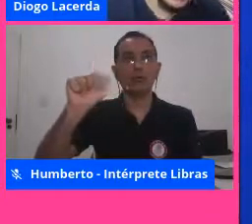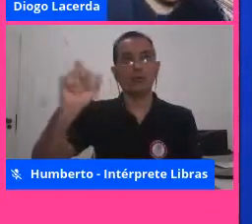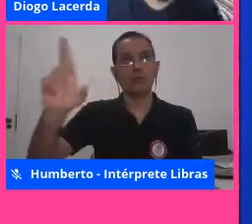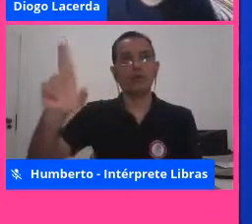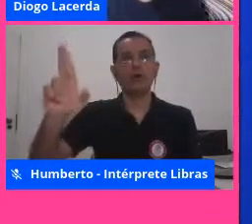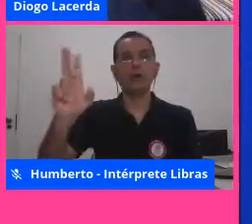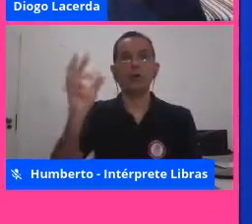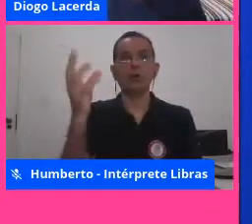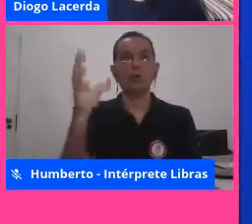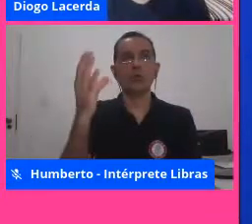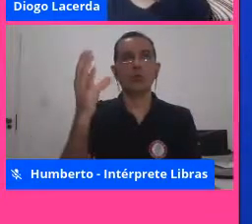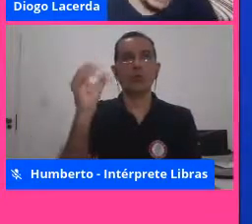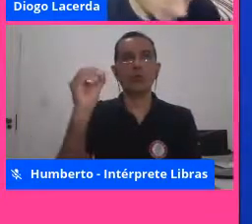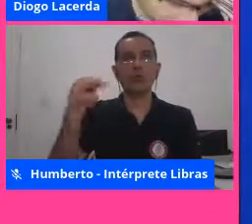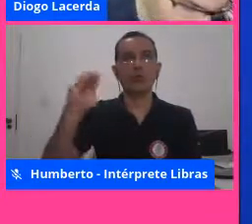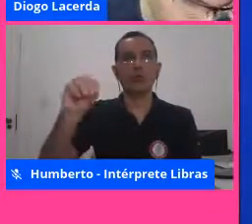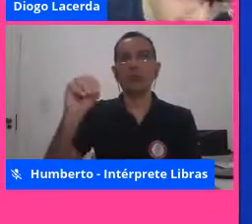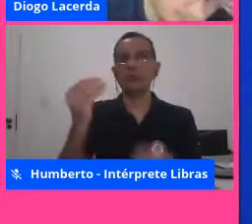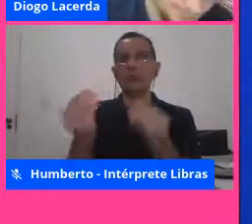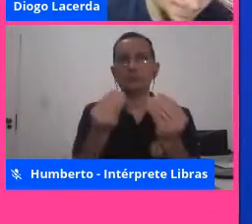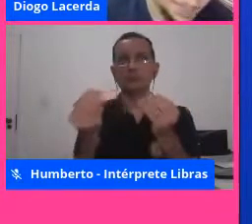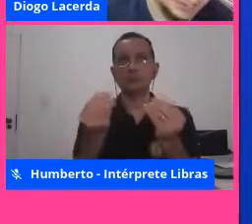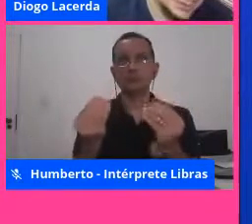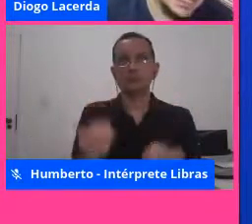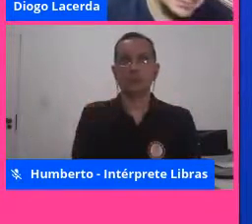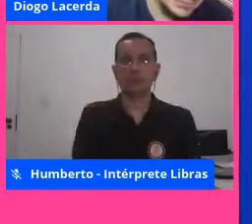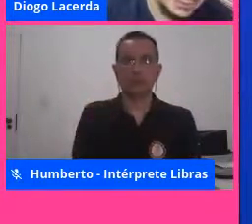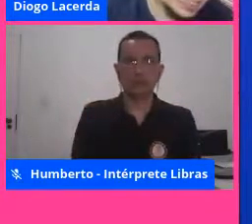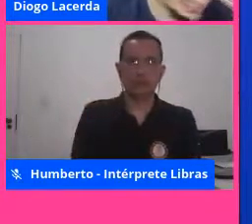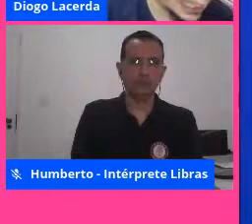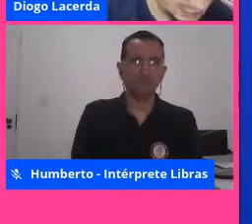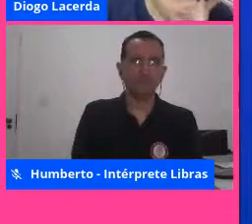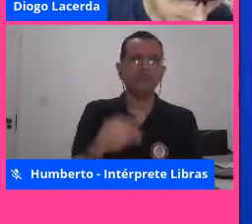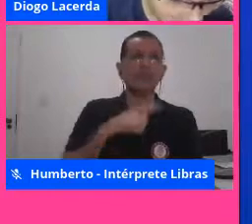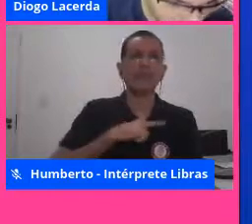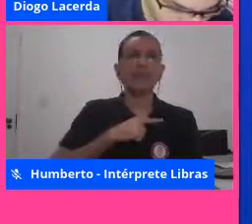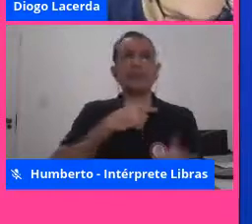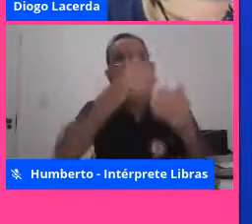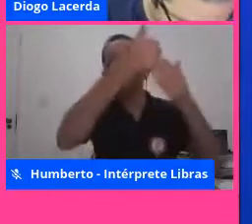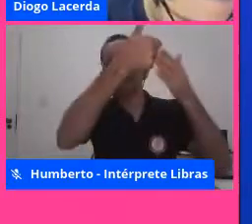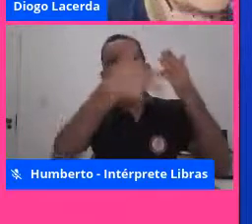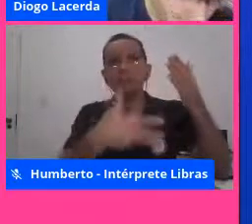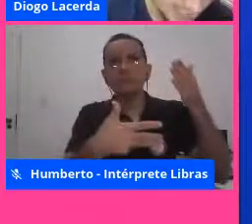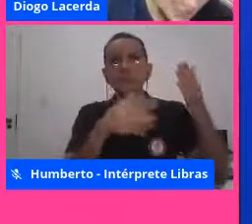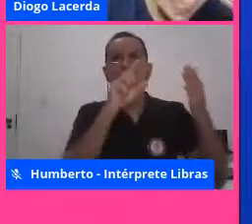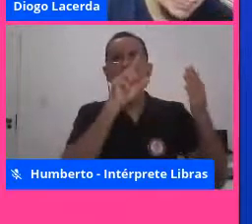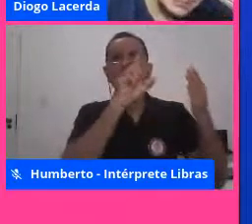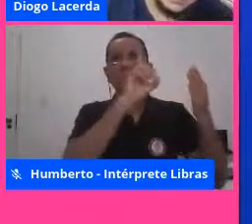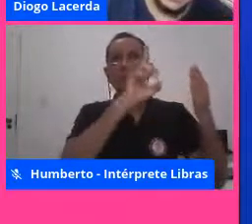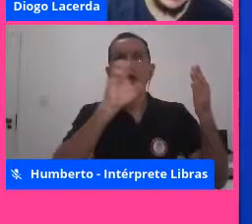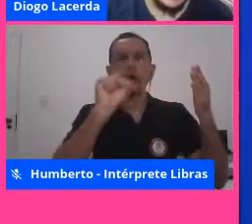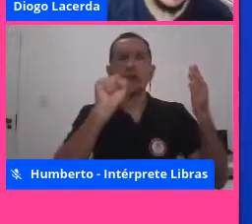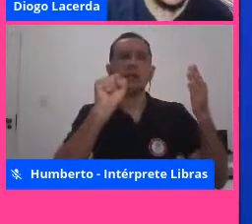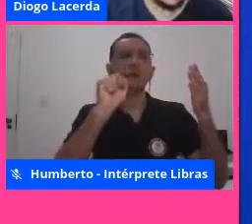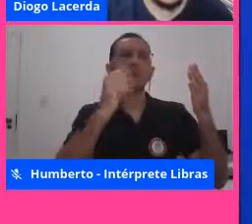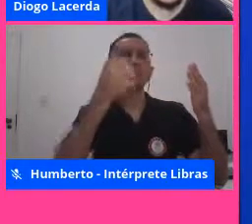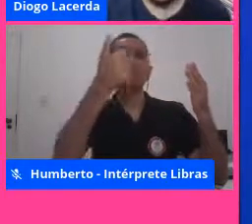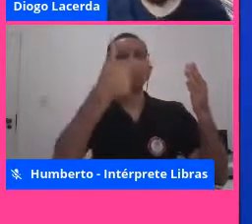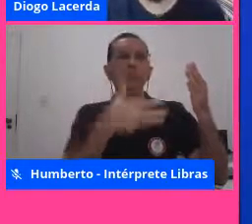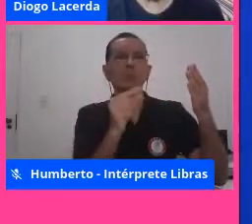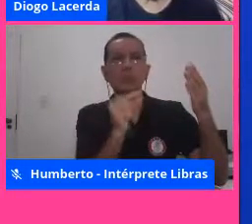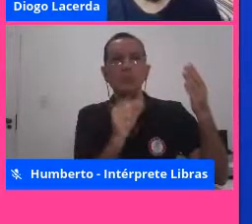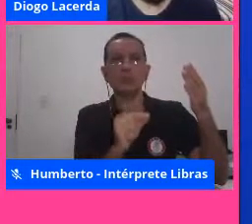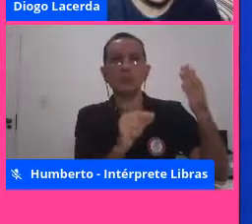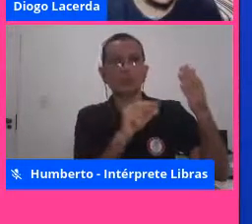que são opções de Design Spark. Nessa opção aqui, você clica nela, né? E você vai ver uma série